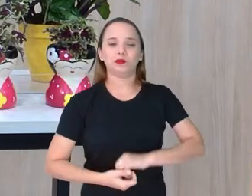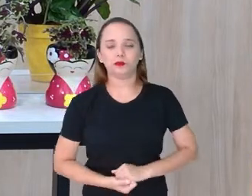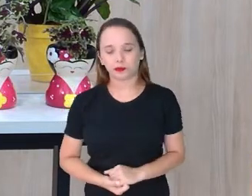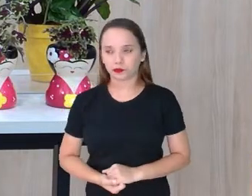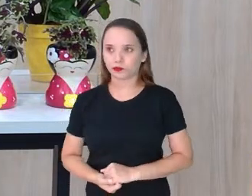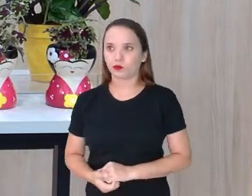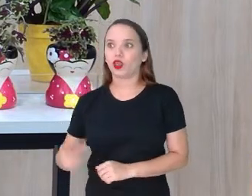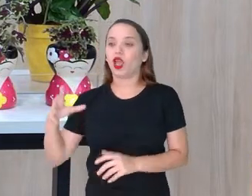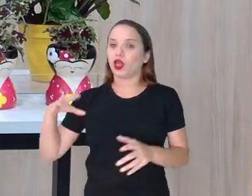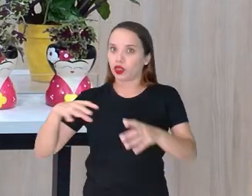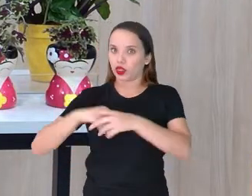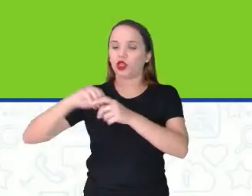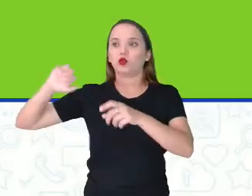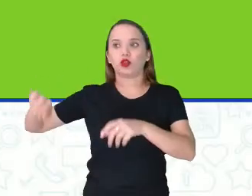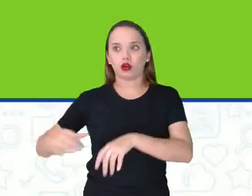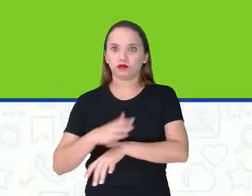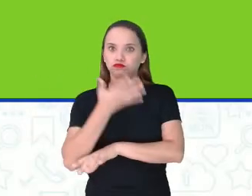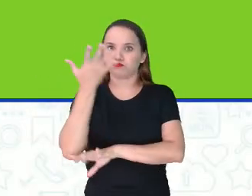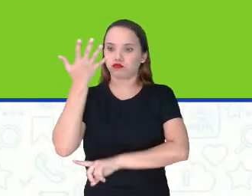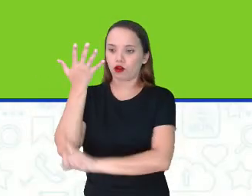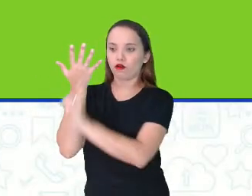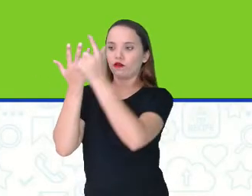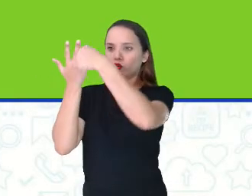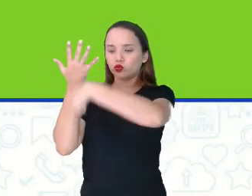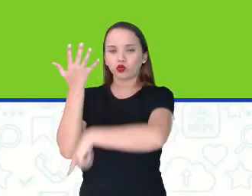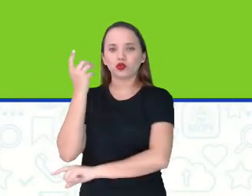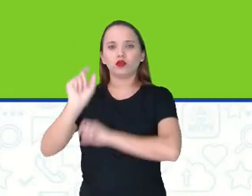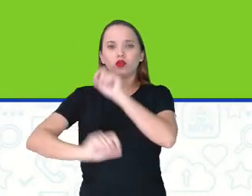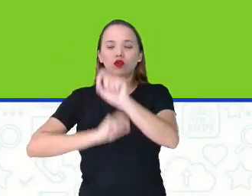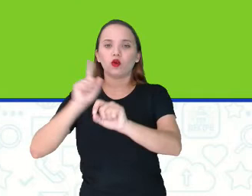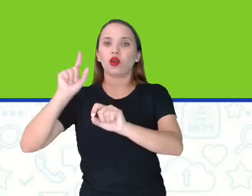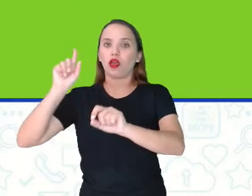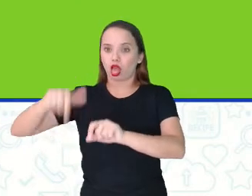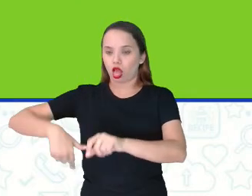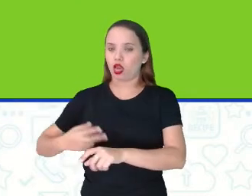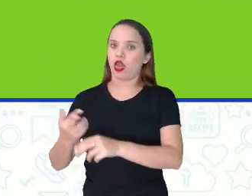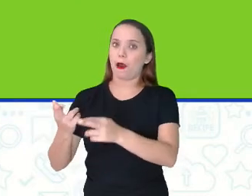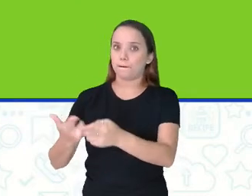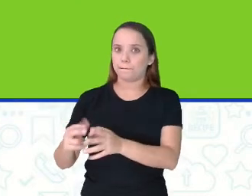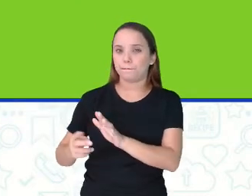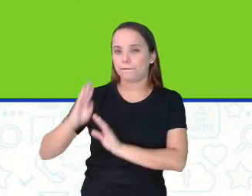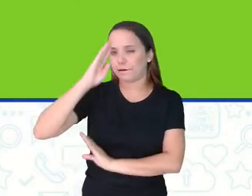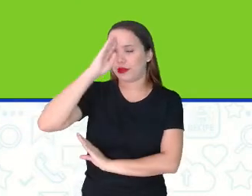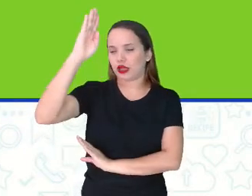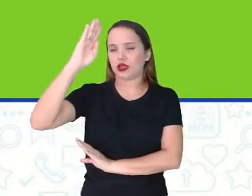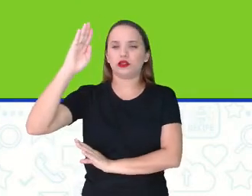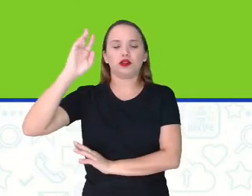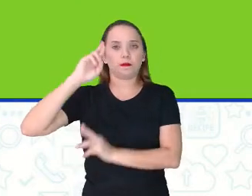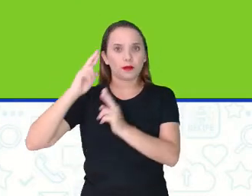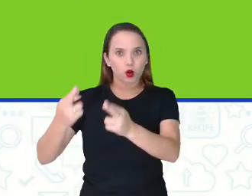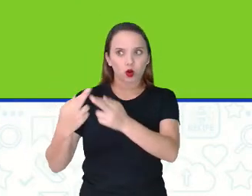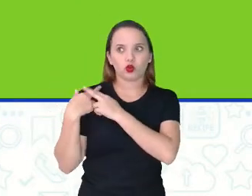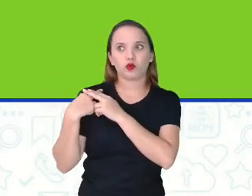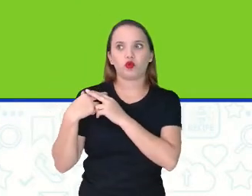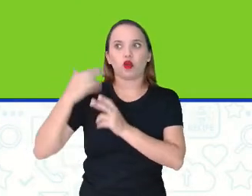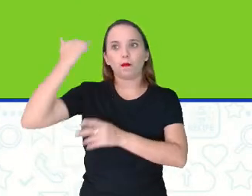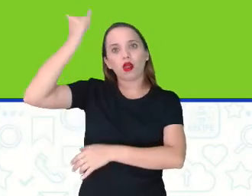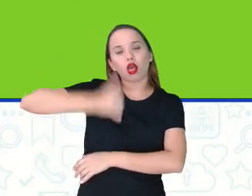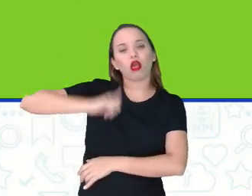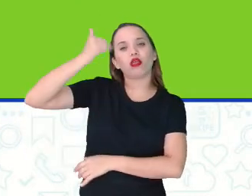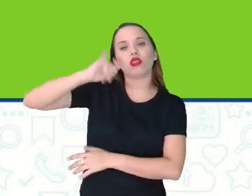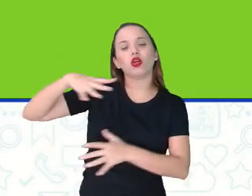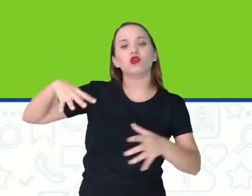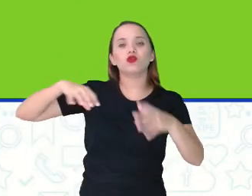a fotossíntese, ela é a principal responsável pela entrada de energia na biosfera, né? Esse tipo